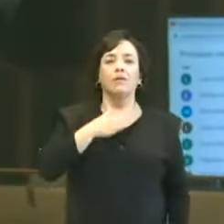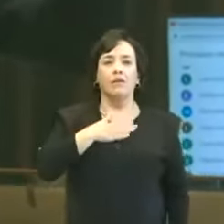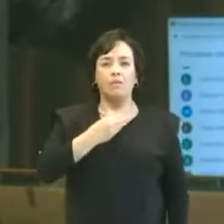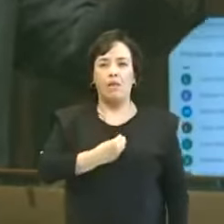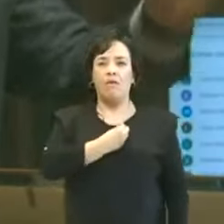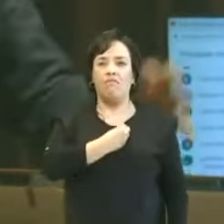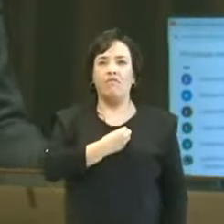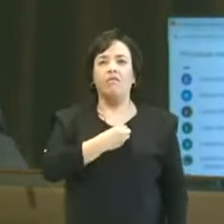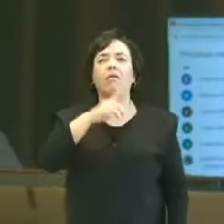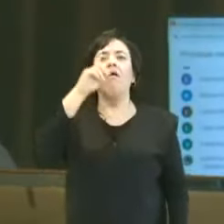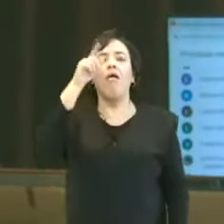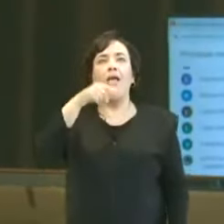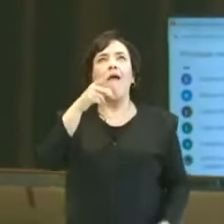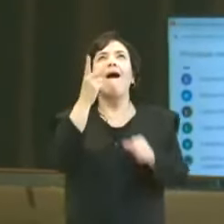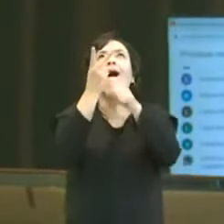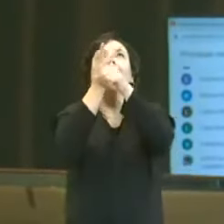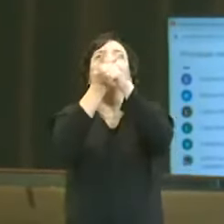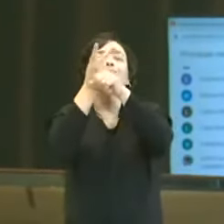É o Senhor.